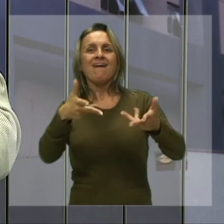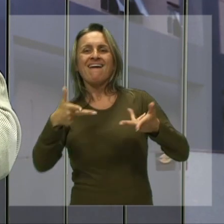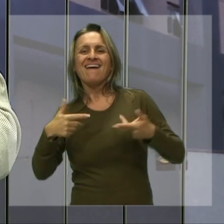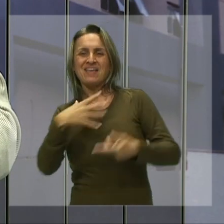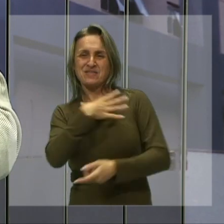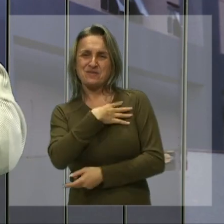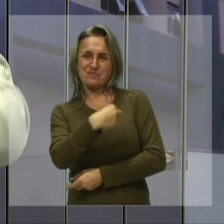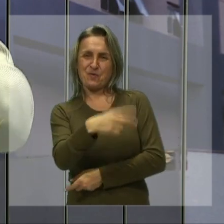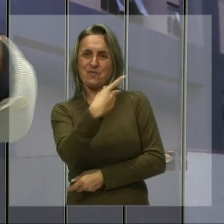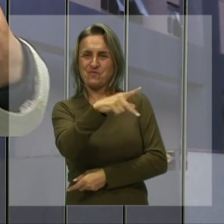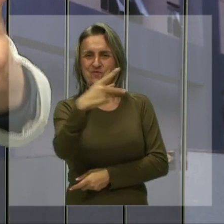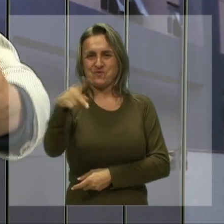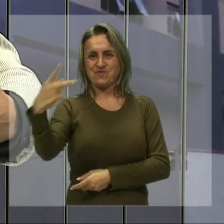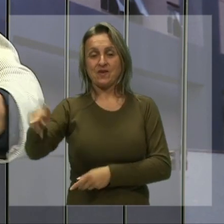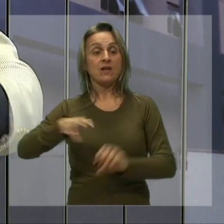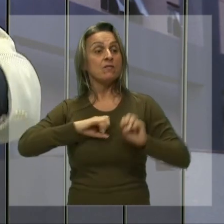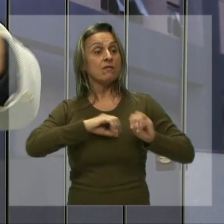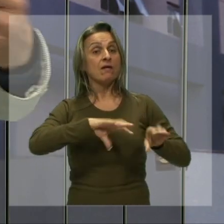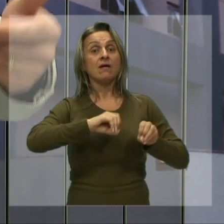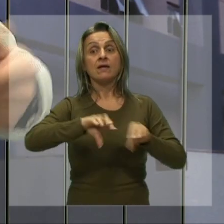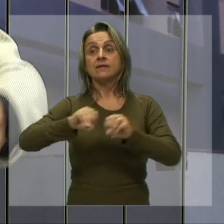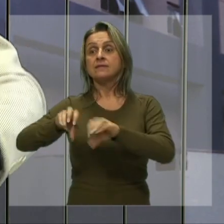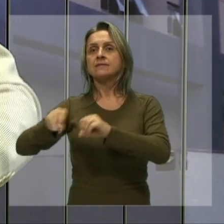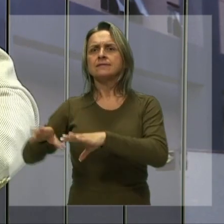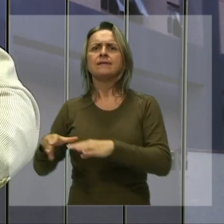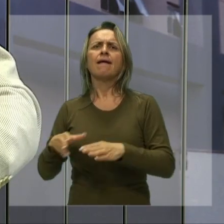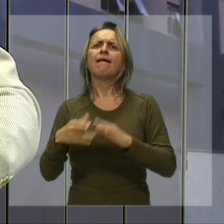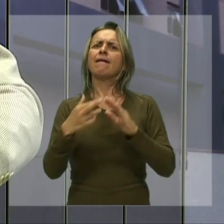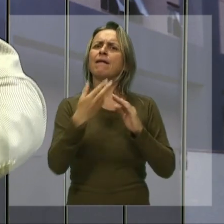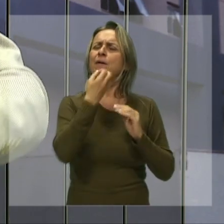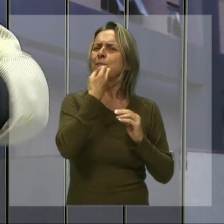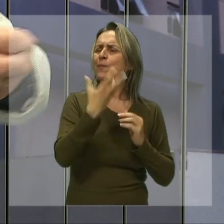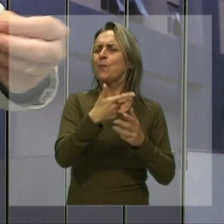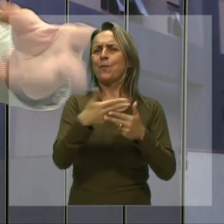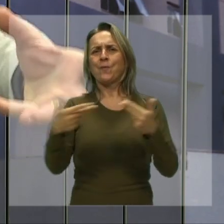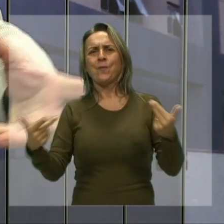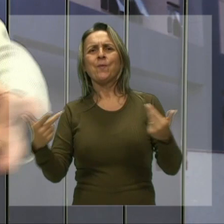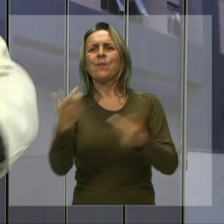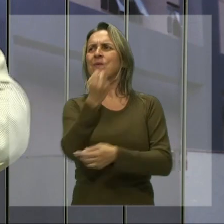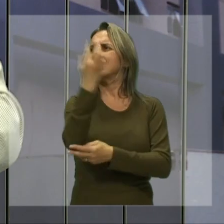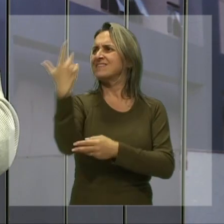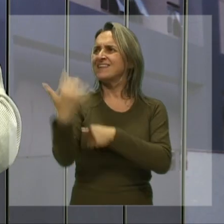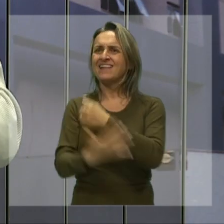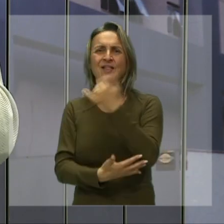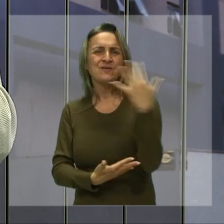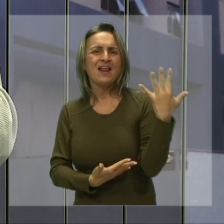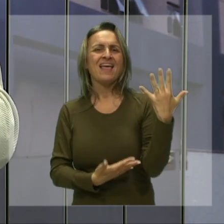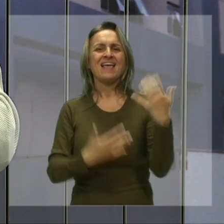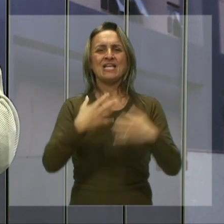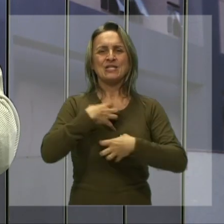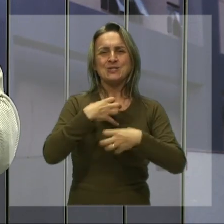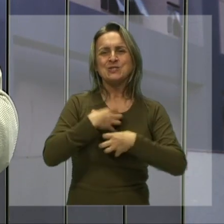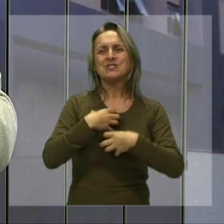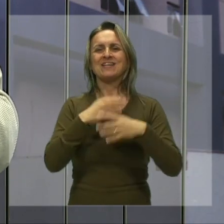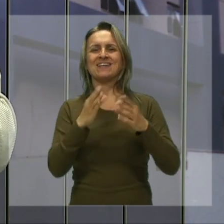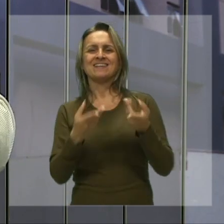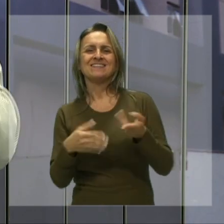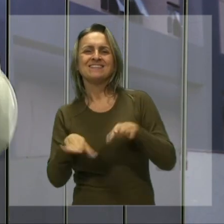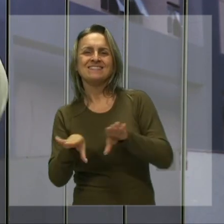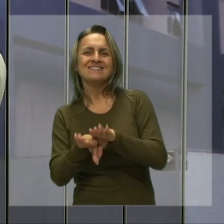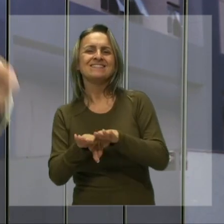gente, voluntariamente, para ensinar bons princípios da natureza, de sobrevivência, de companheirismo,